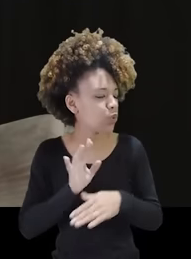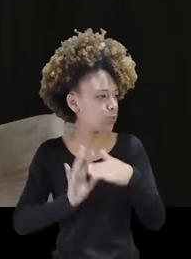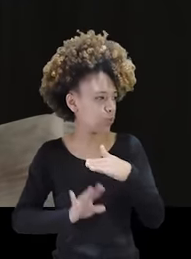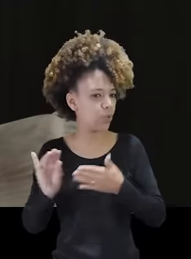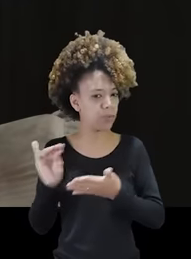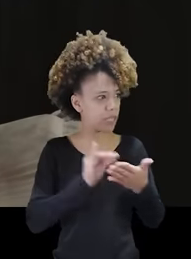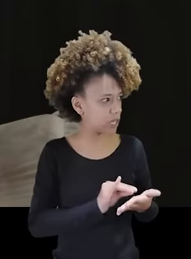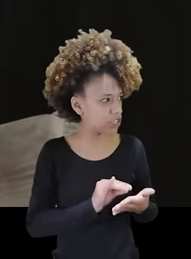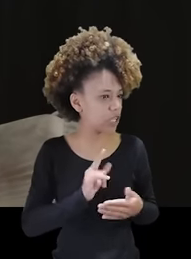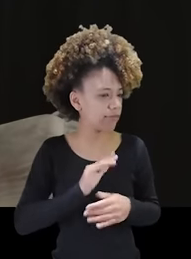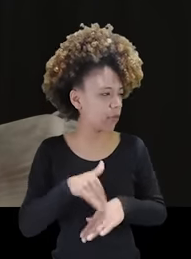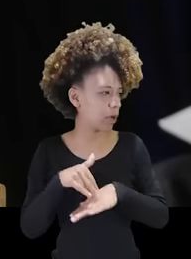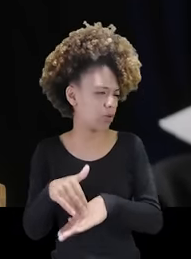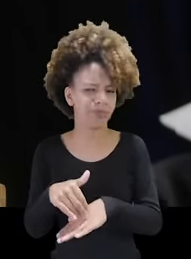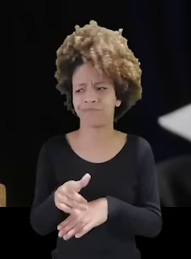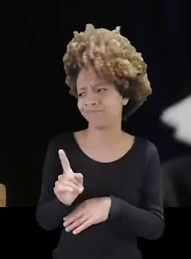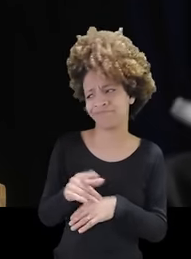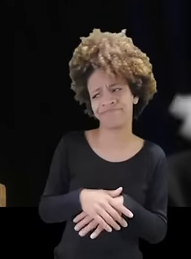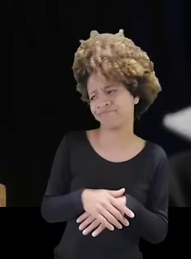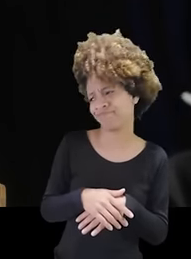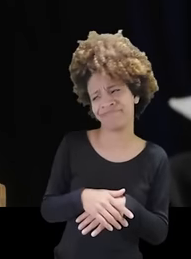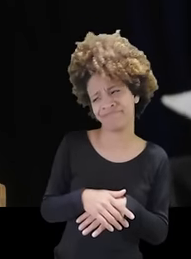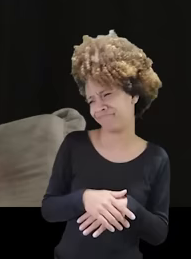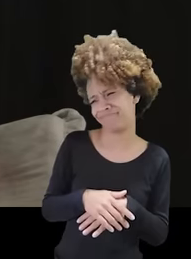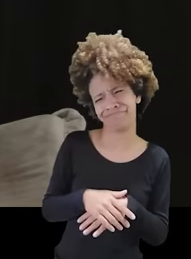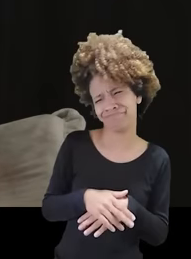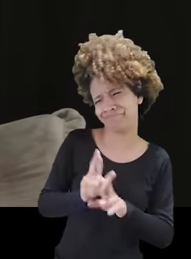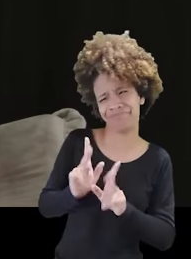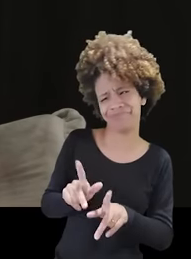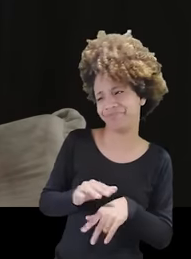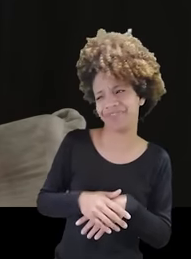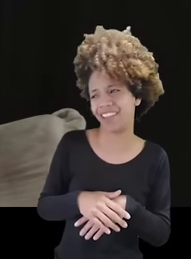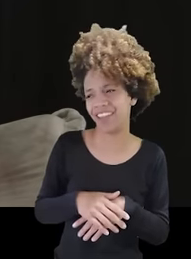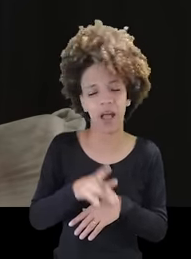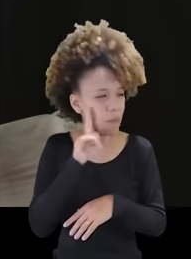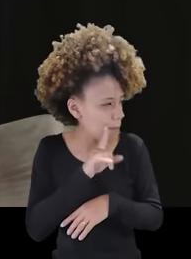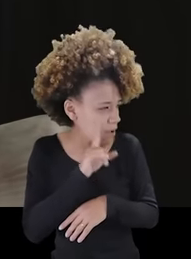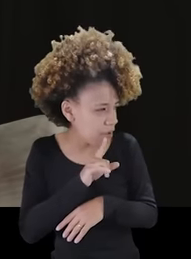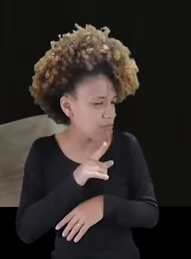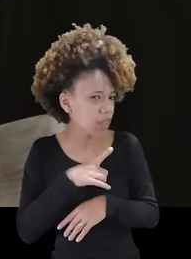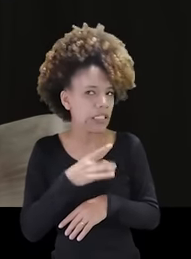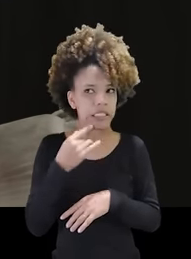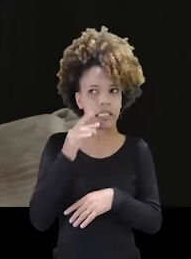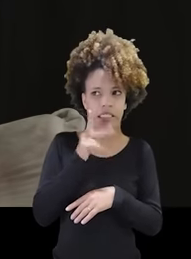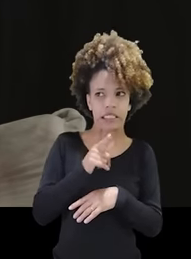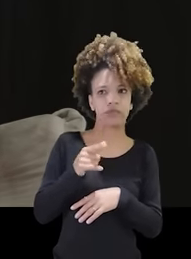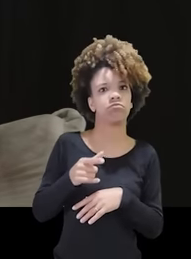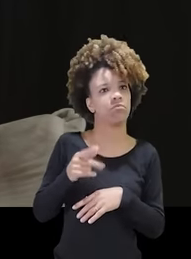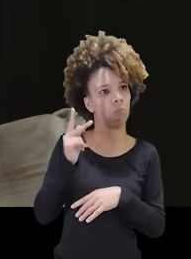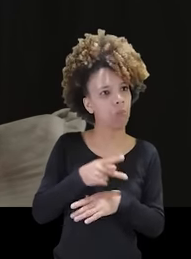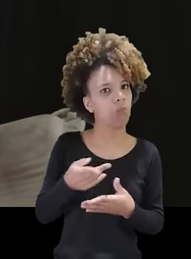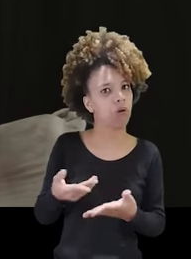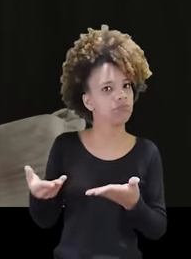do Imigrante né porque ele tem uma culpa eu achava que era isso quando ele canta uma coisa do Imigrante né o americano assim mano